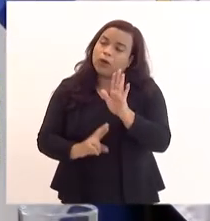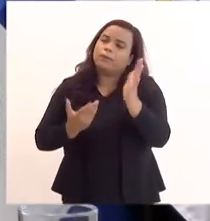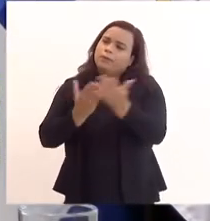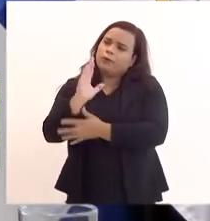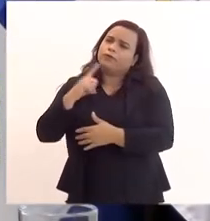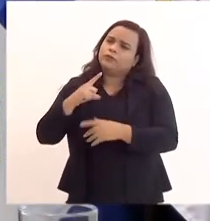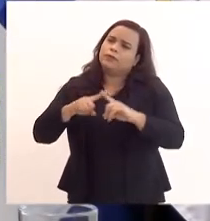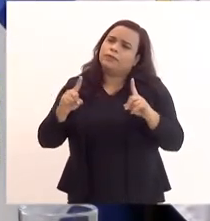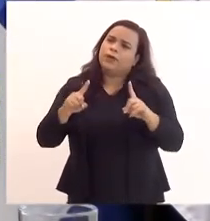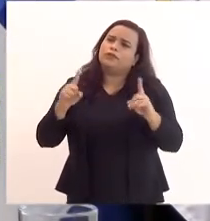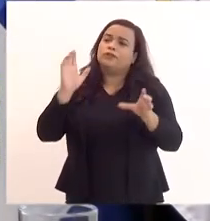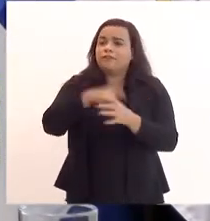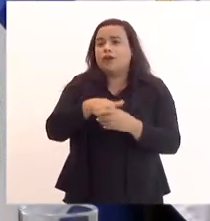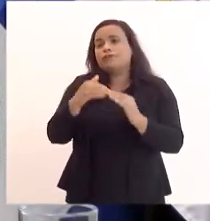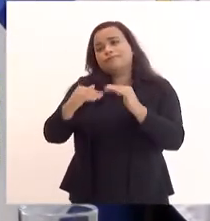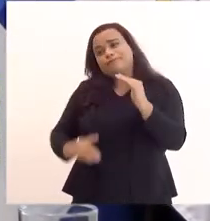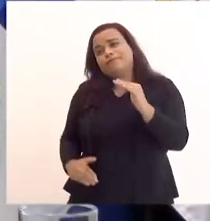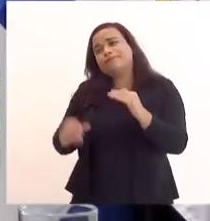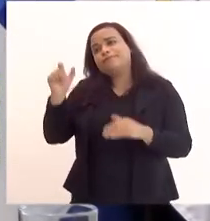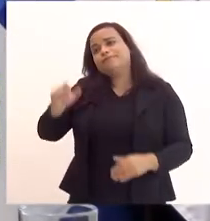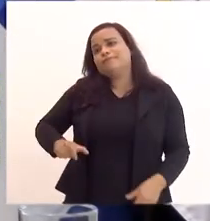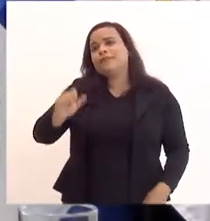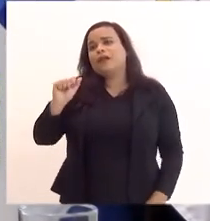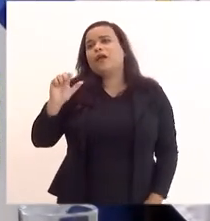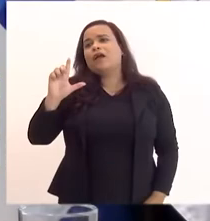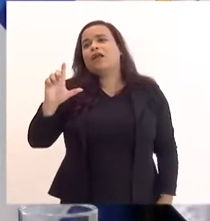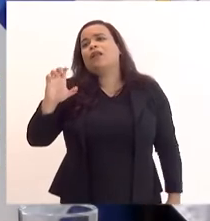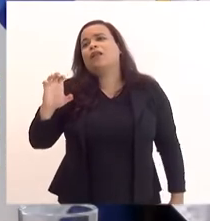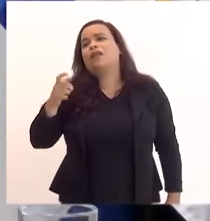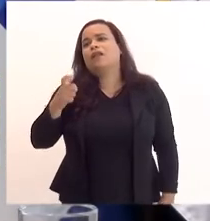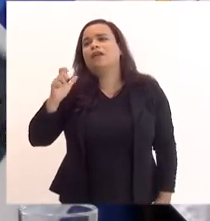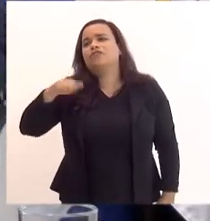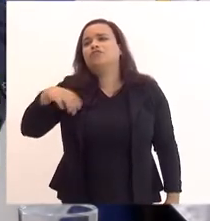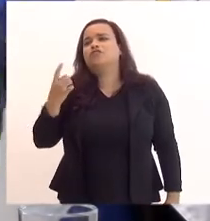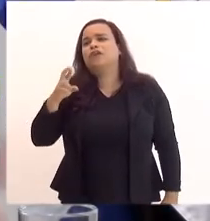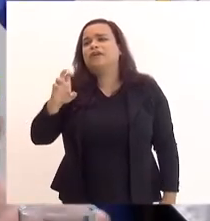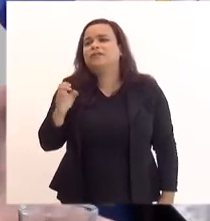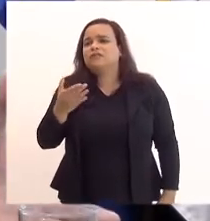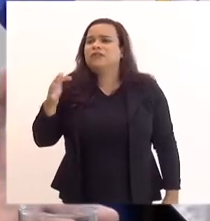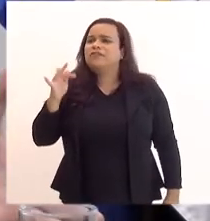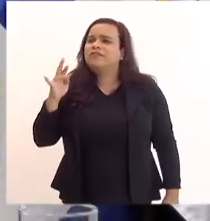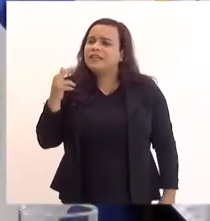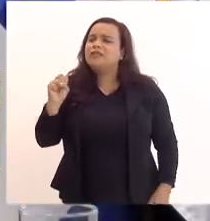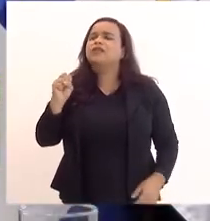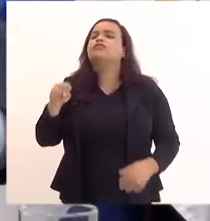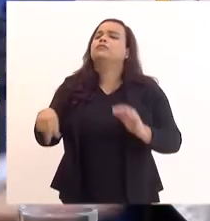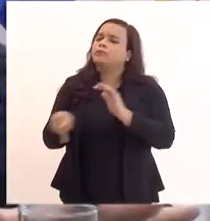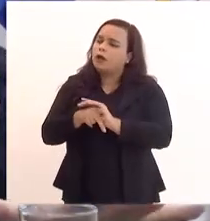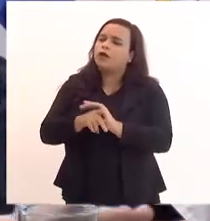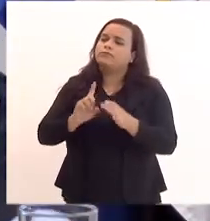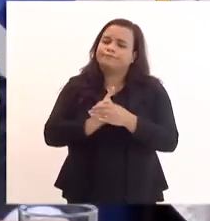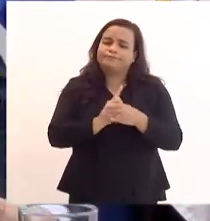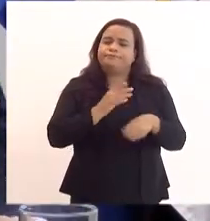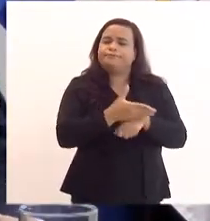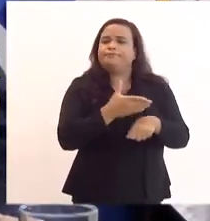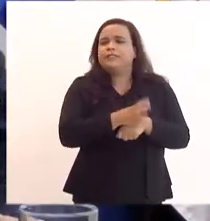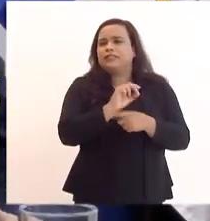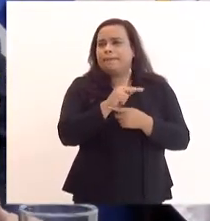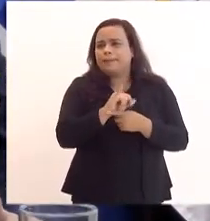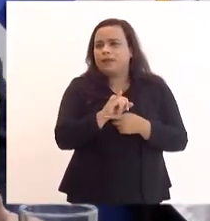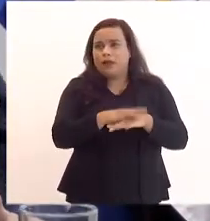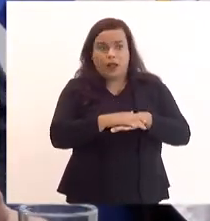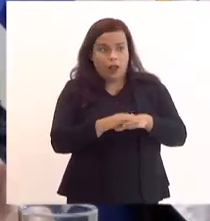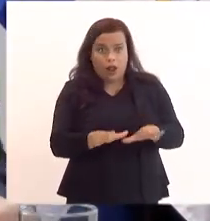mas tem voto divergente do deputado Alexandre Freitas, membro da CPI. A quem? Se esgota na CPI? Ok, então vamos criar